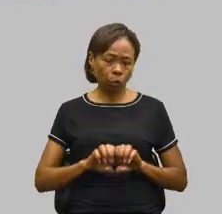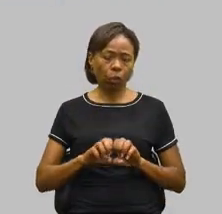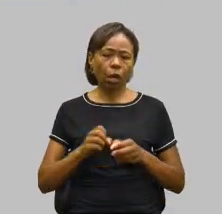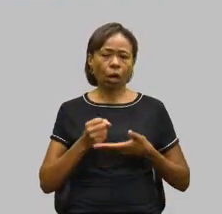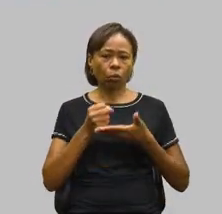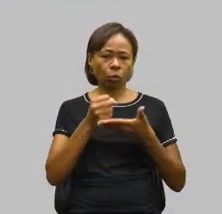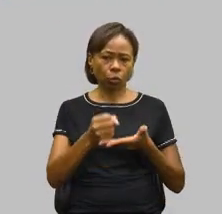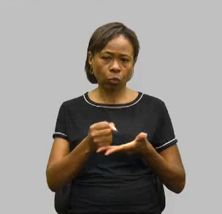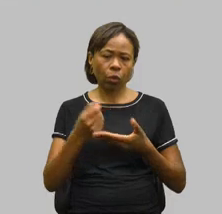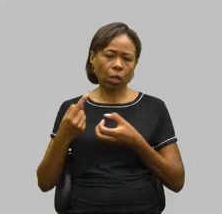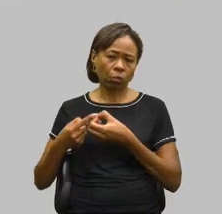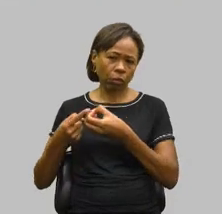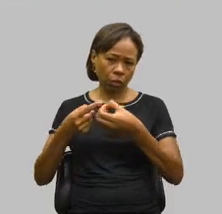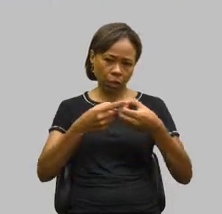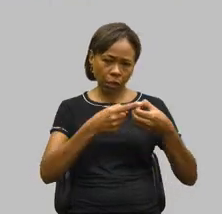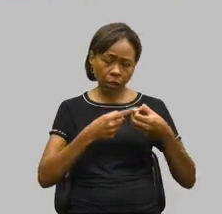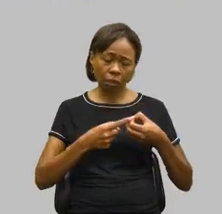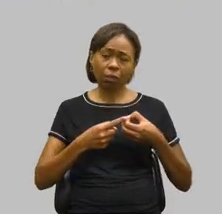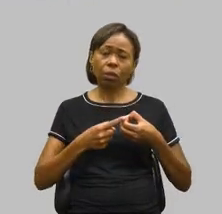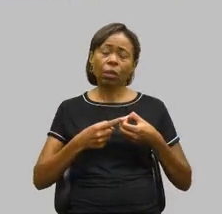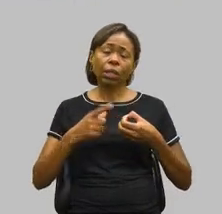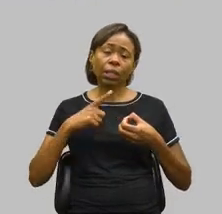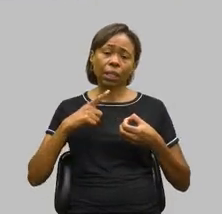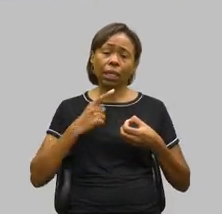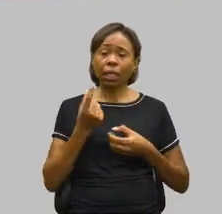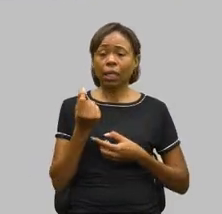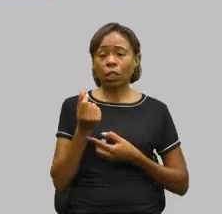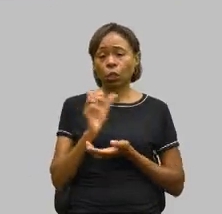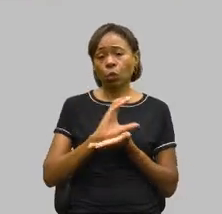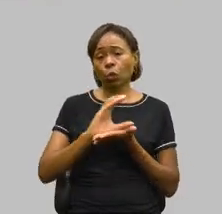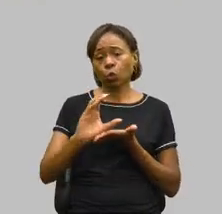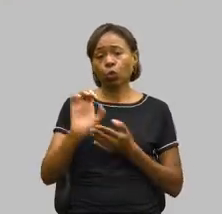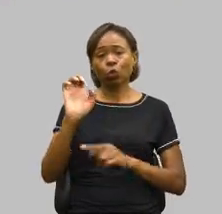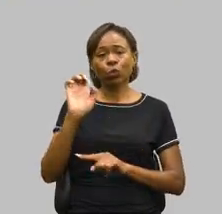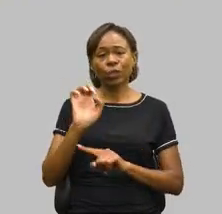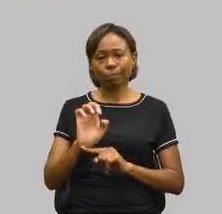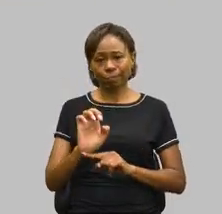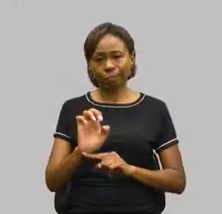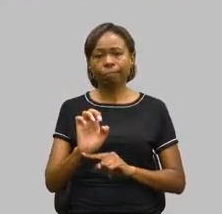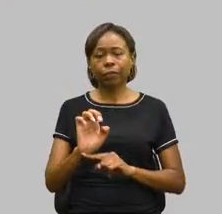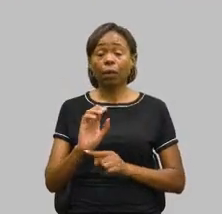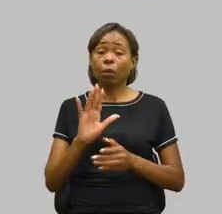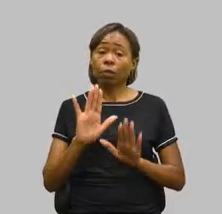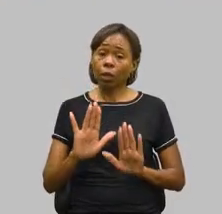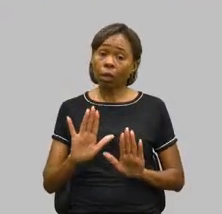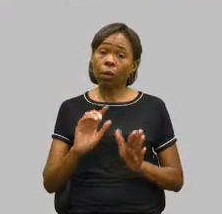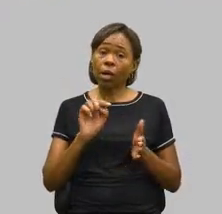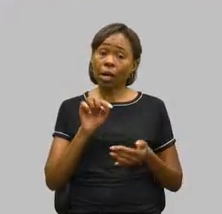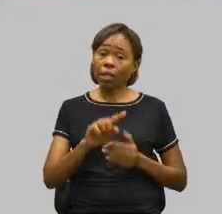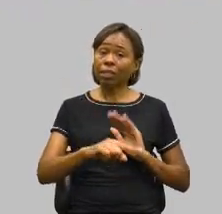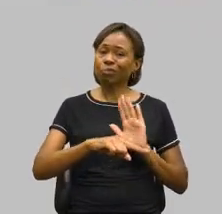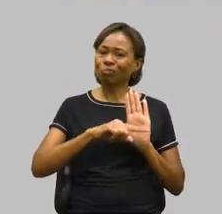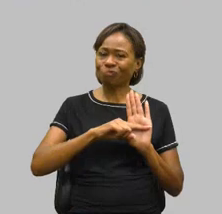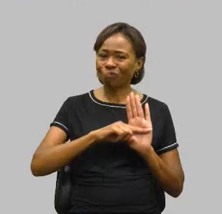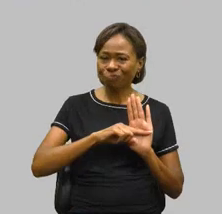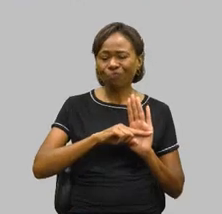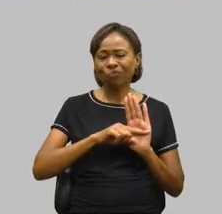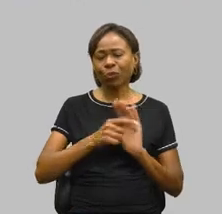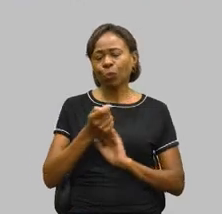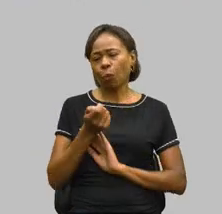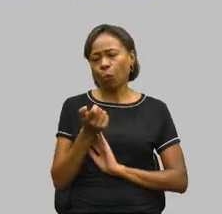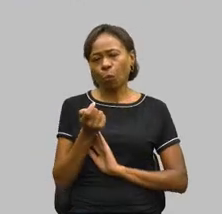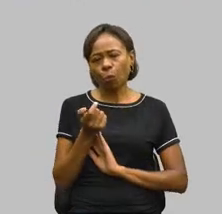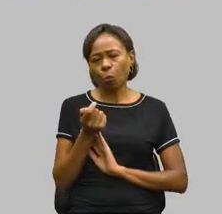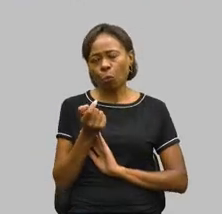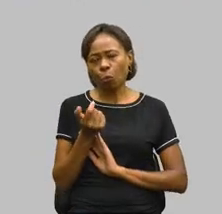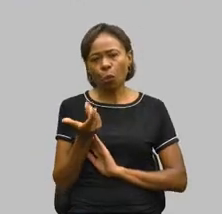Polo e É cochado principalmente com recursos estaduais Então essa ausência e essa pouca eh